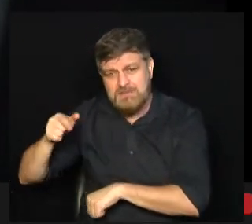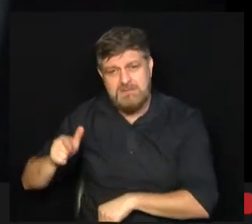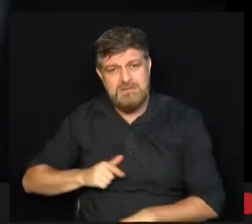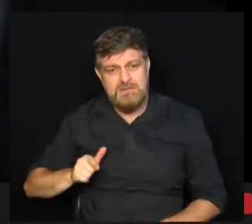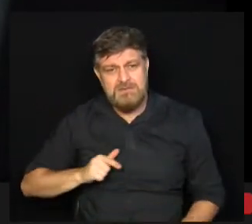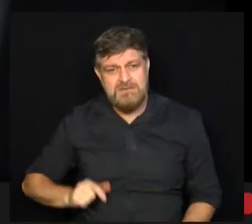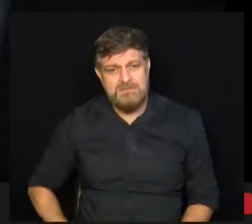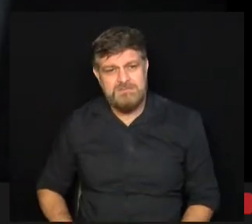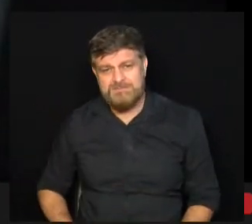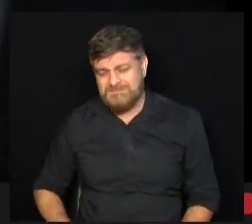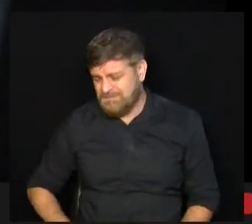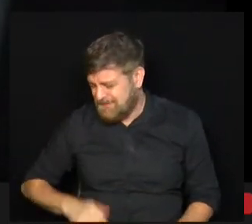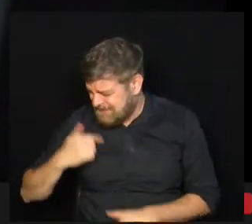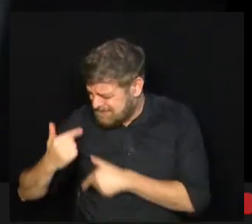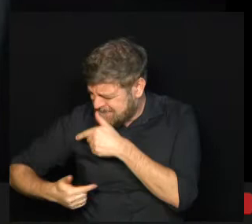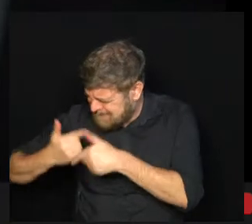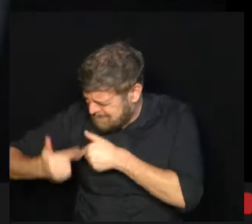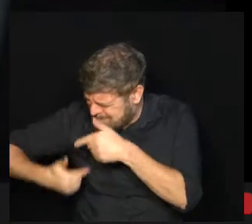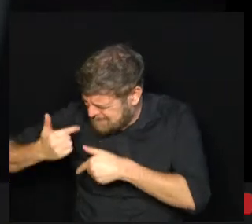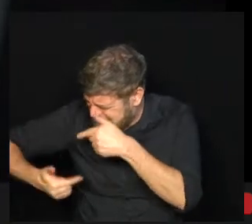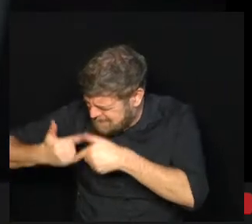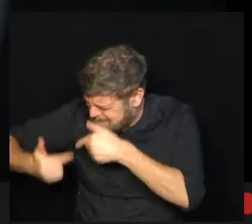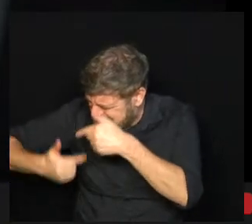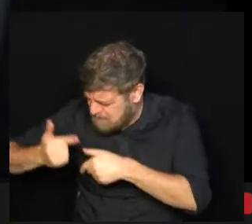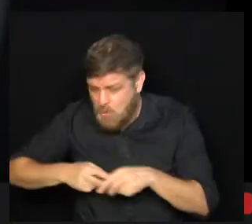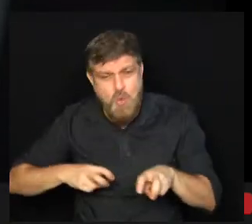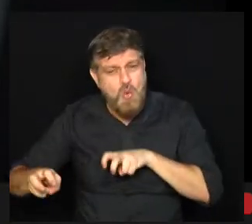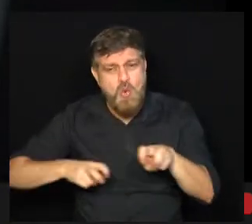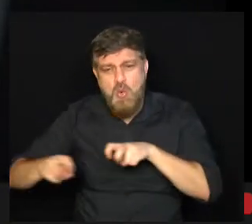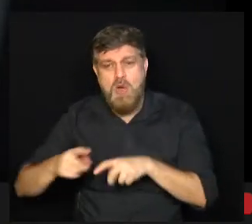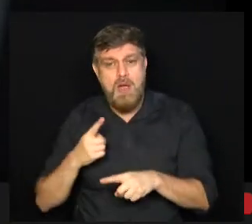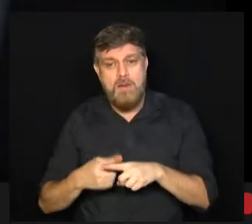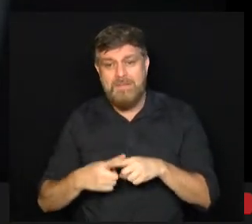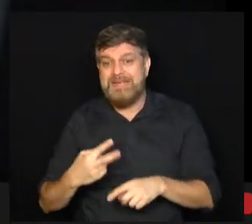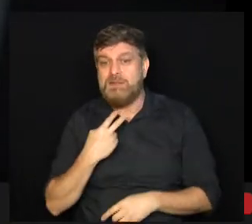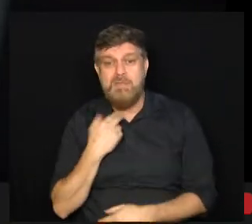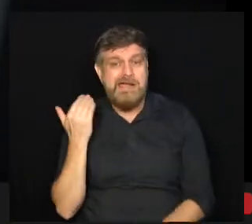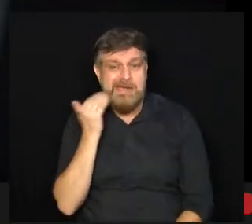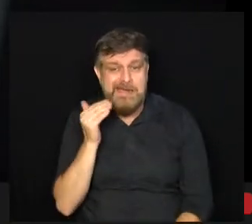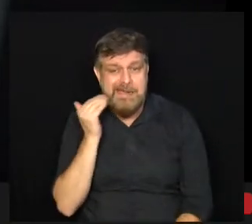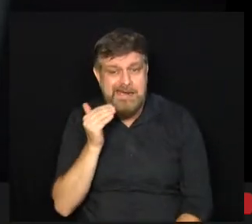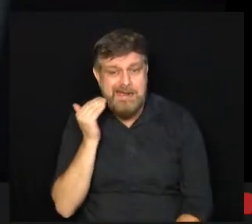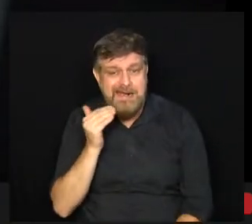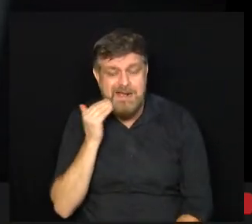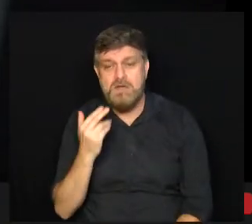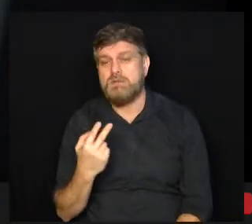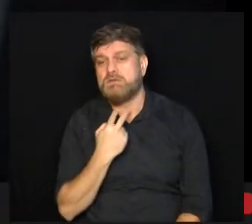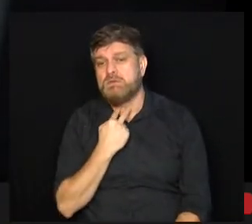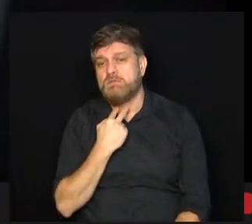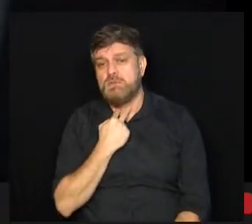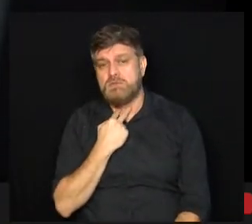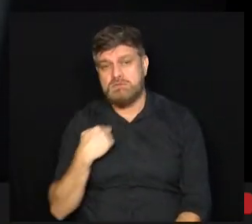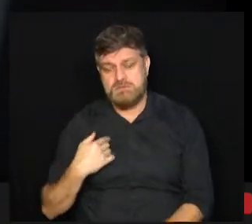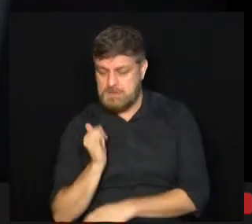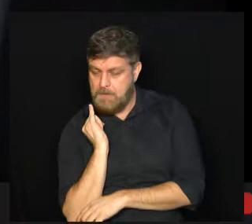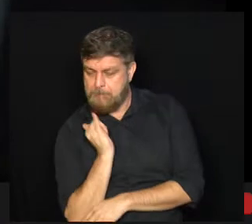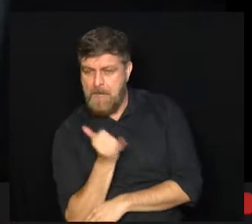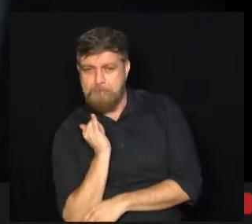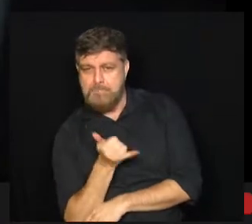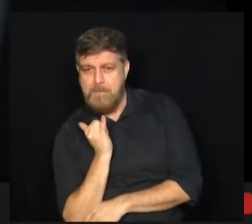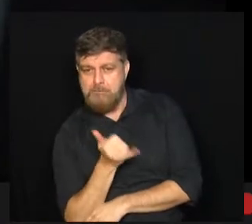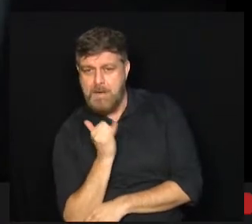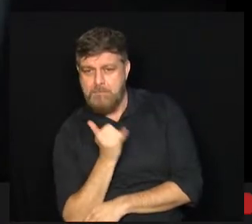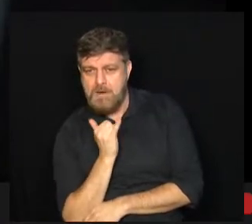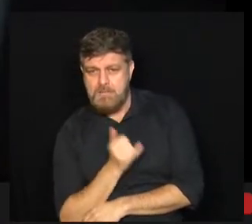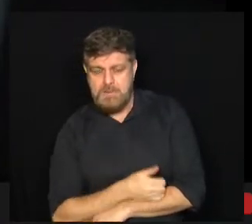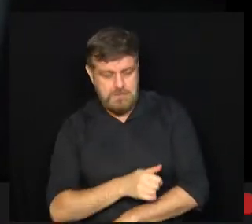seu extremo, porque a aviação não admite falhas, né? O que a gente fala sempre para os